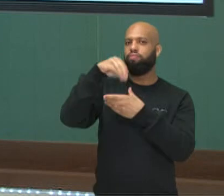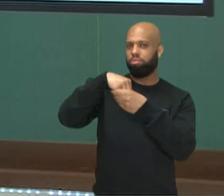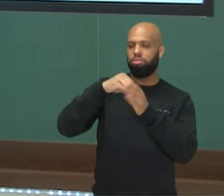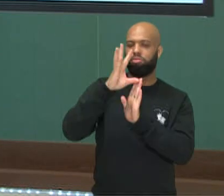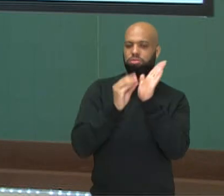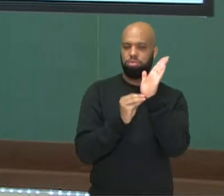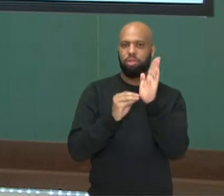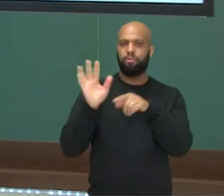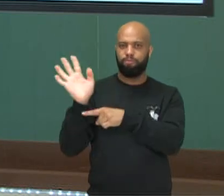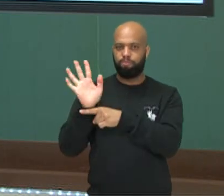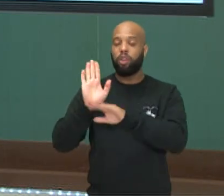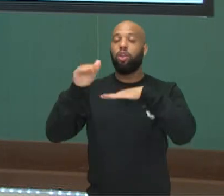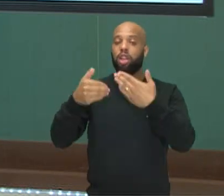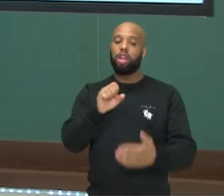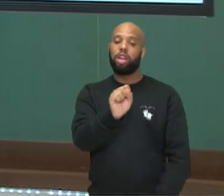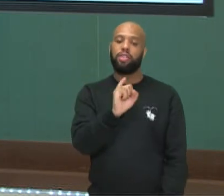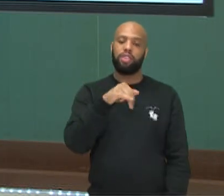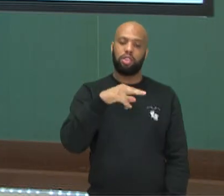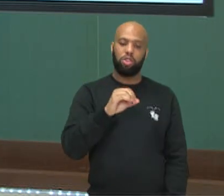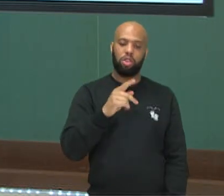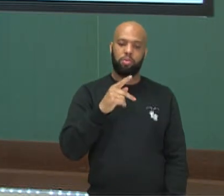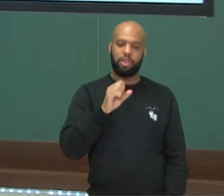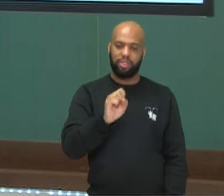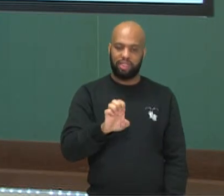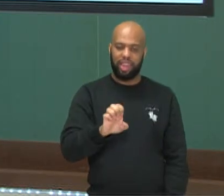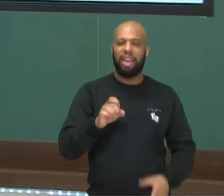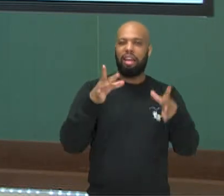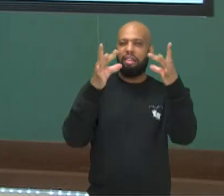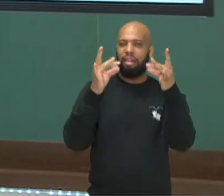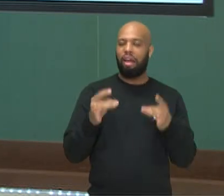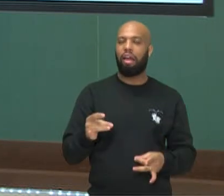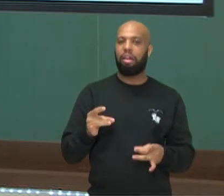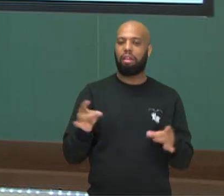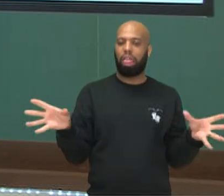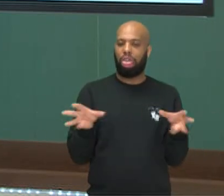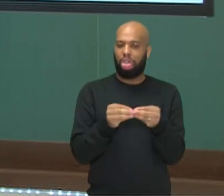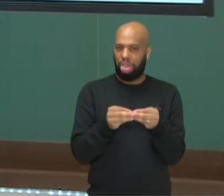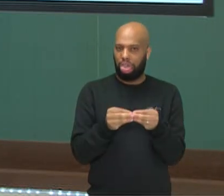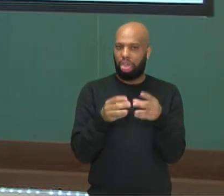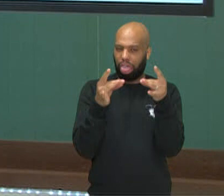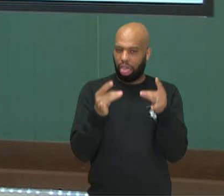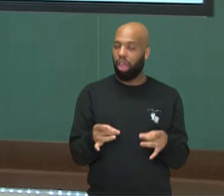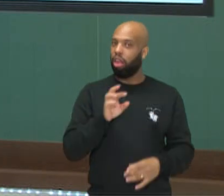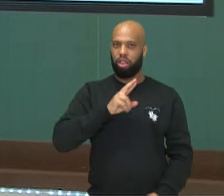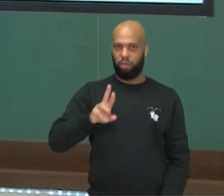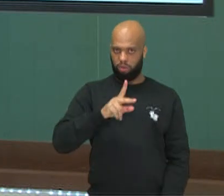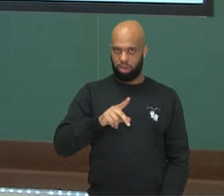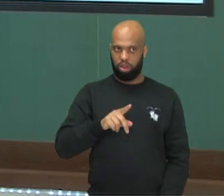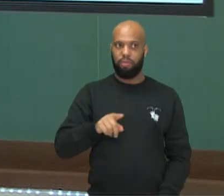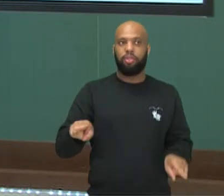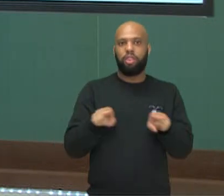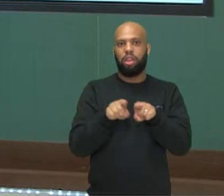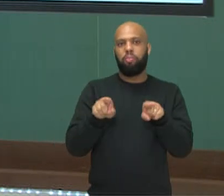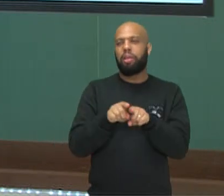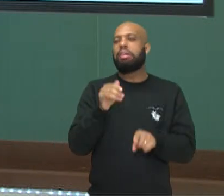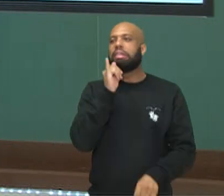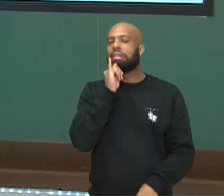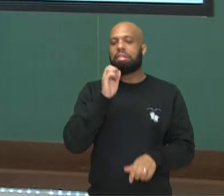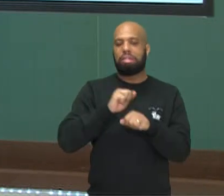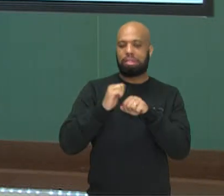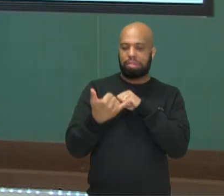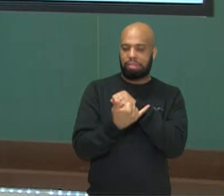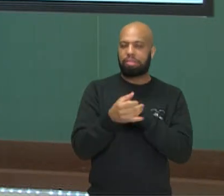Então a sinopse, ela não traz nada detalhado, nada resumido e também nada de adjetivos